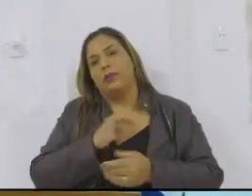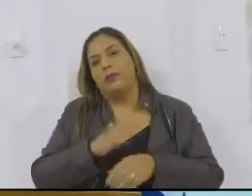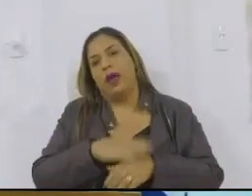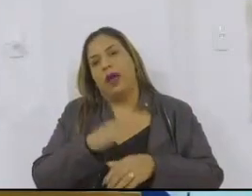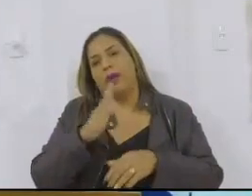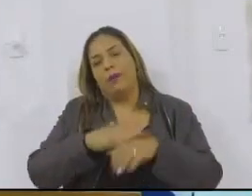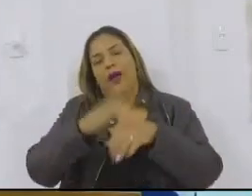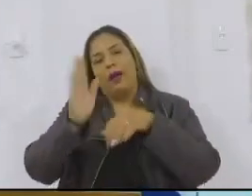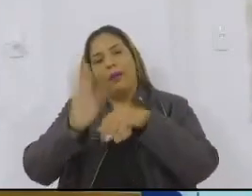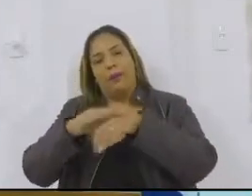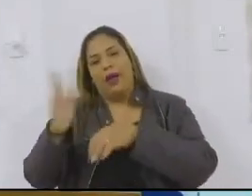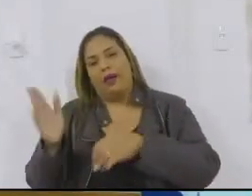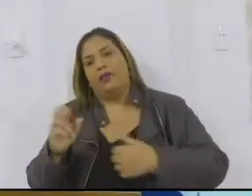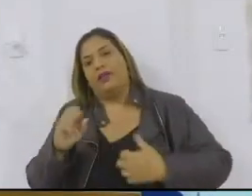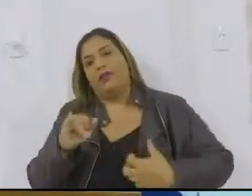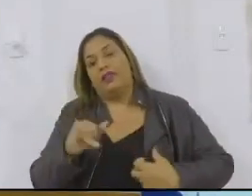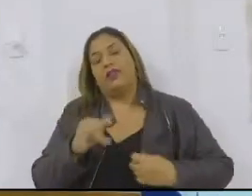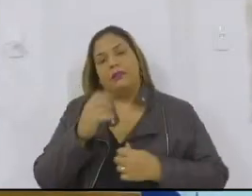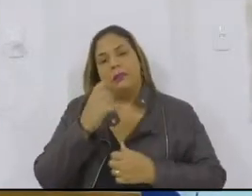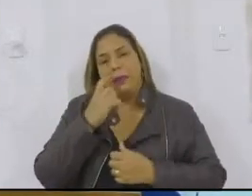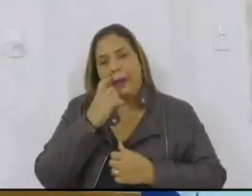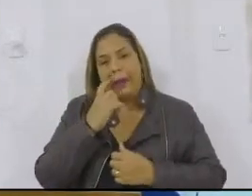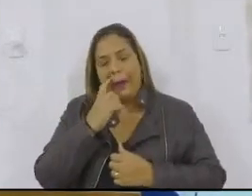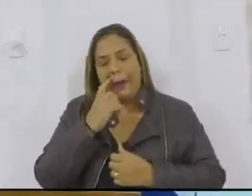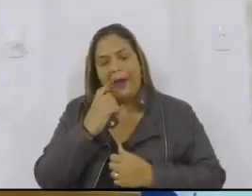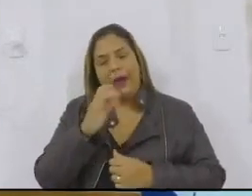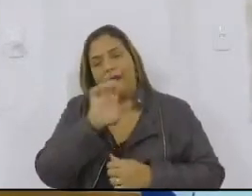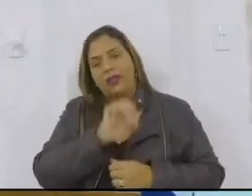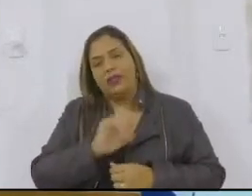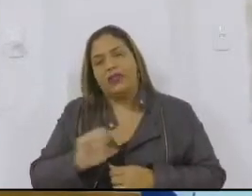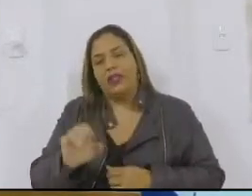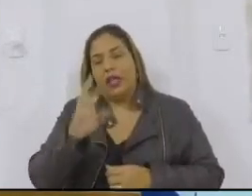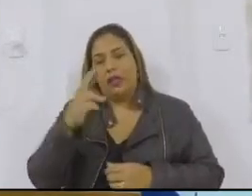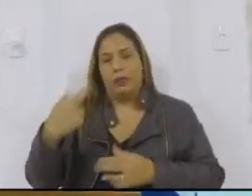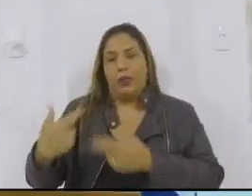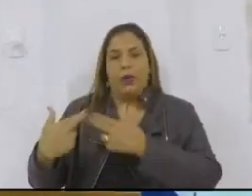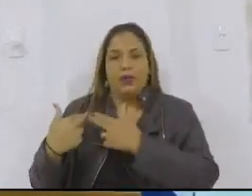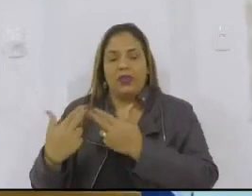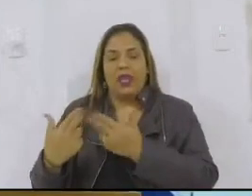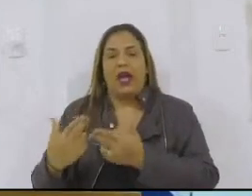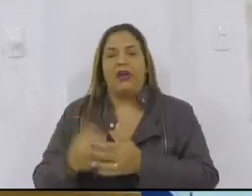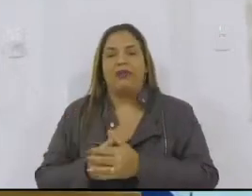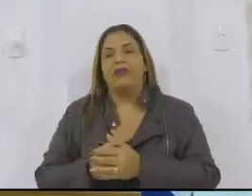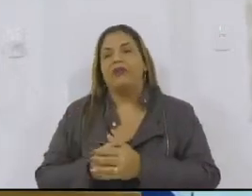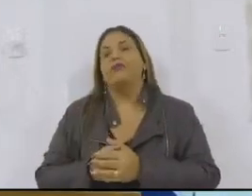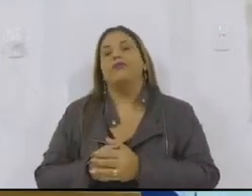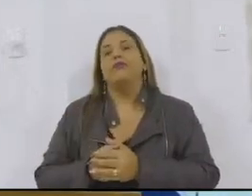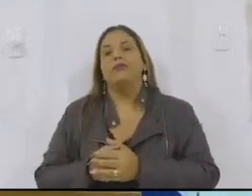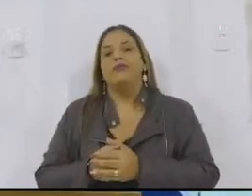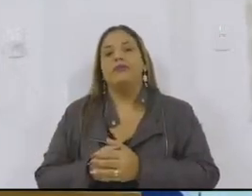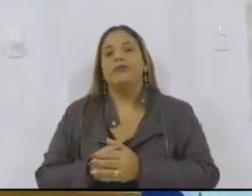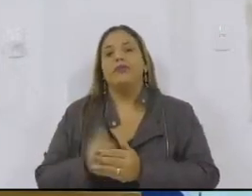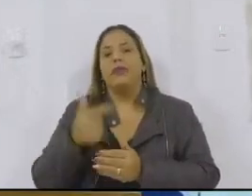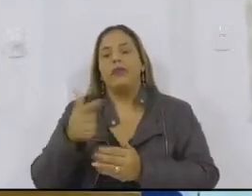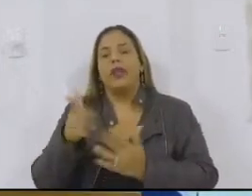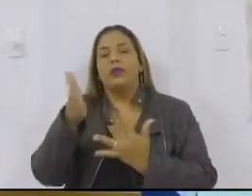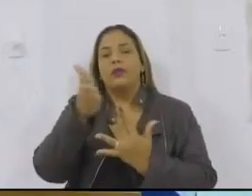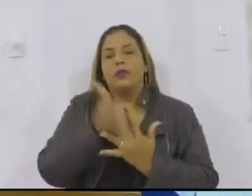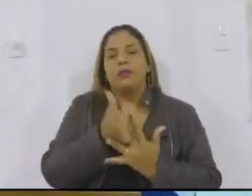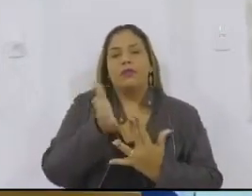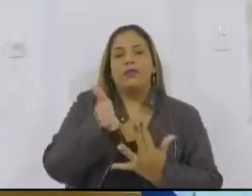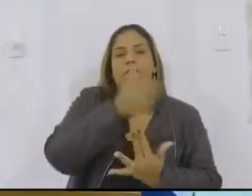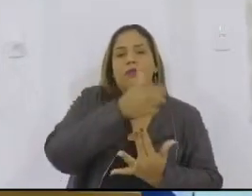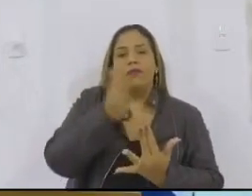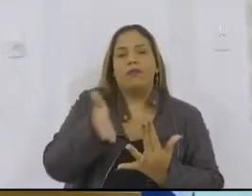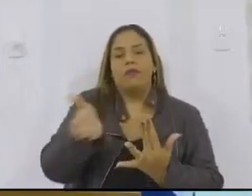se o Estado, no caso, que é responsável pela linha intermunicipal, automaticamente, se ele abrir mais vagas, está na hora de a gente